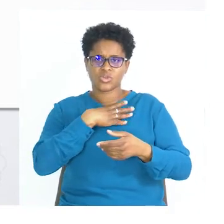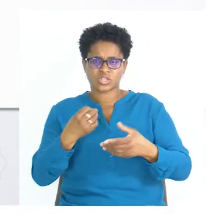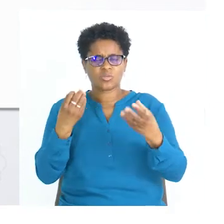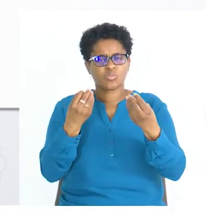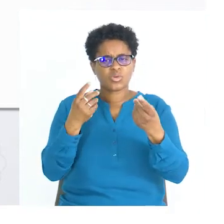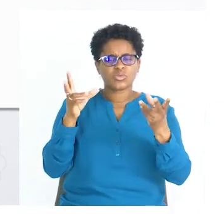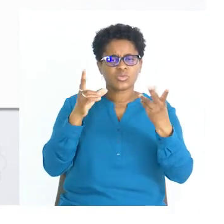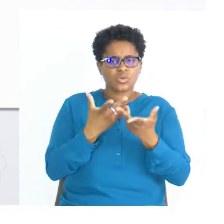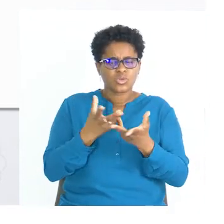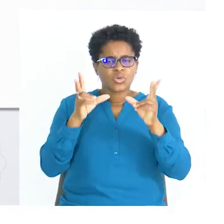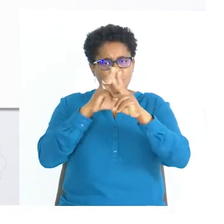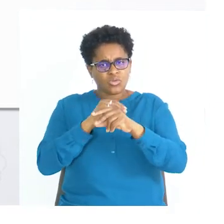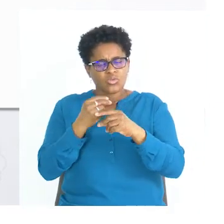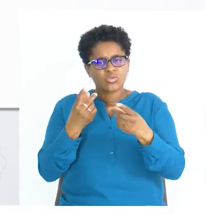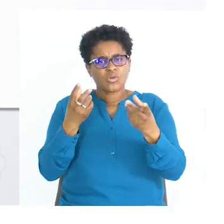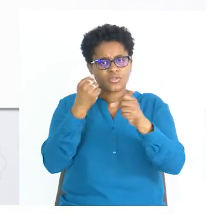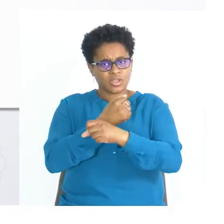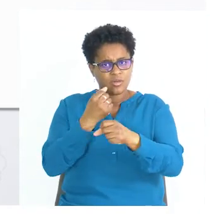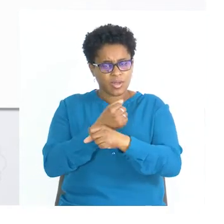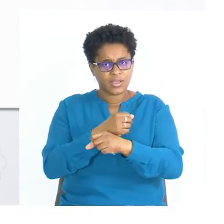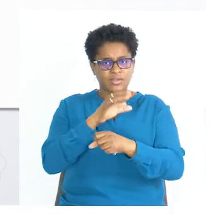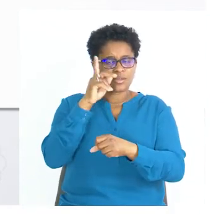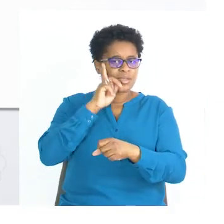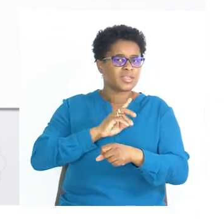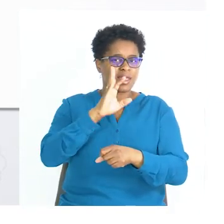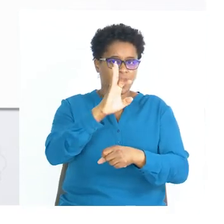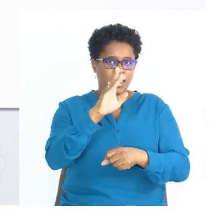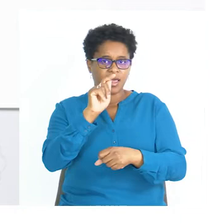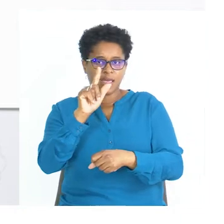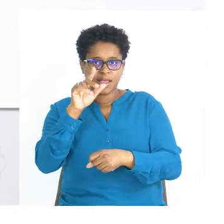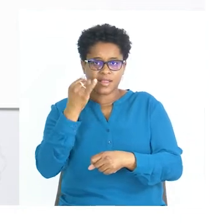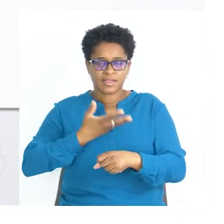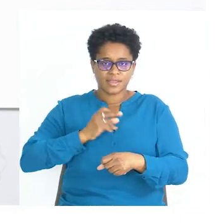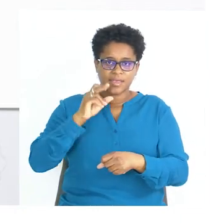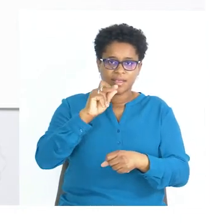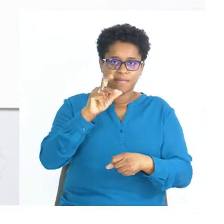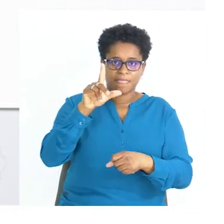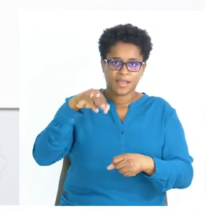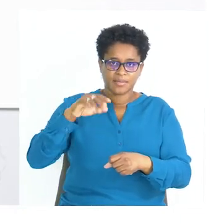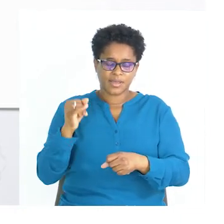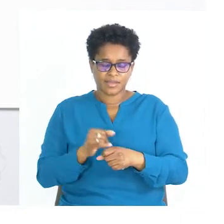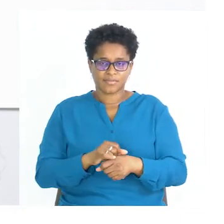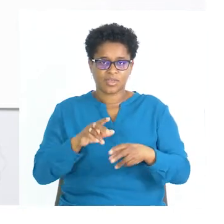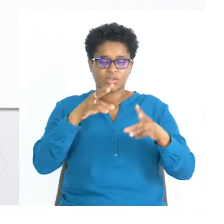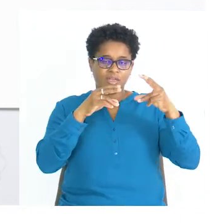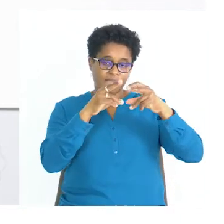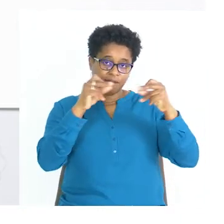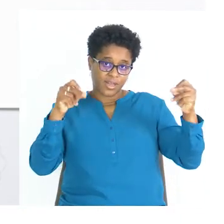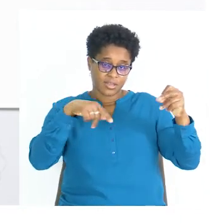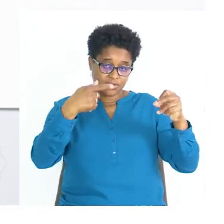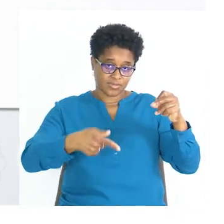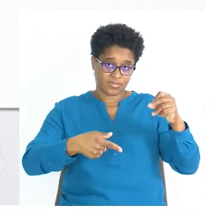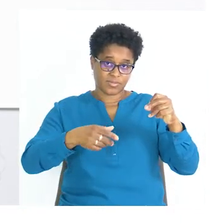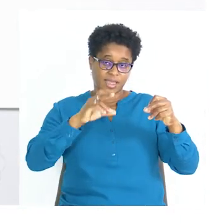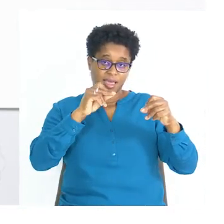Gostei muito do novo trabalho discográfico da Eli da Almeida. Água mole em pedra dura,